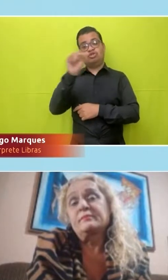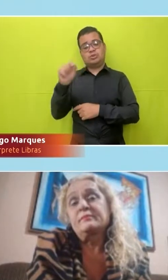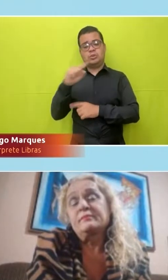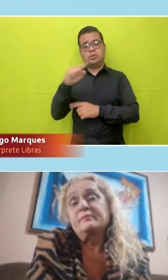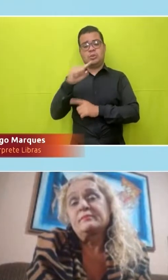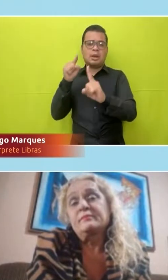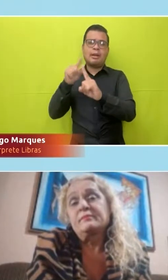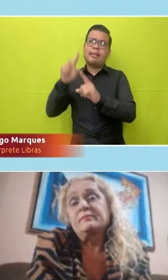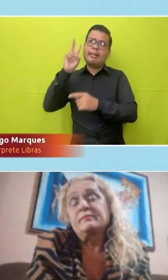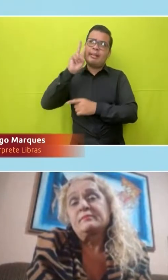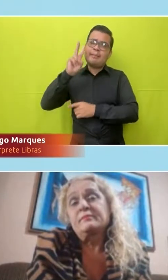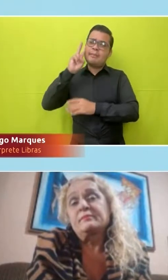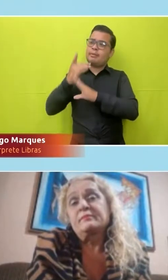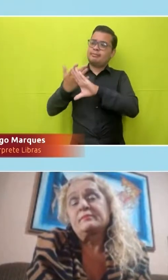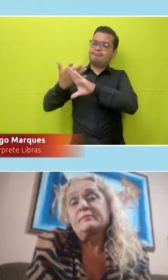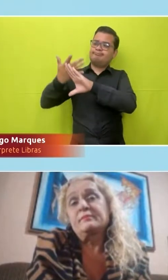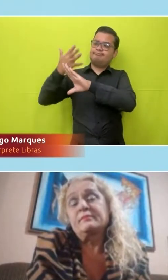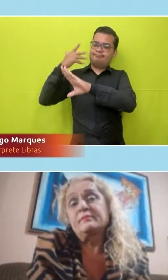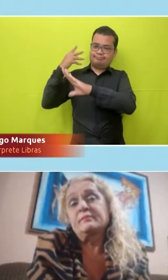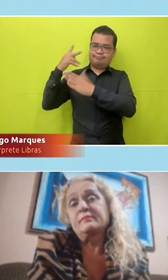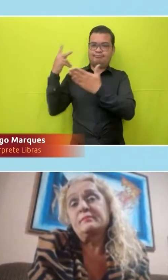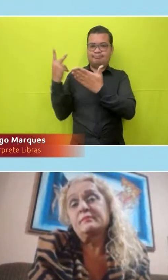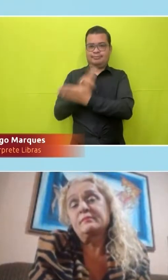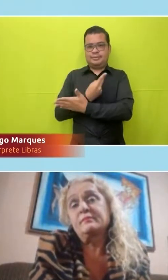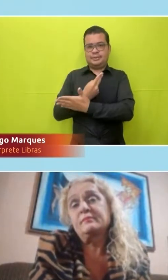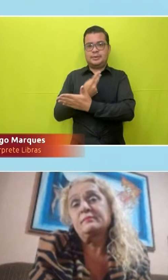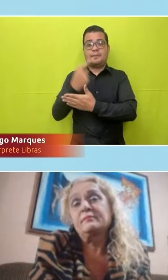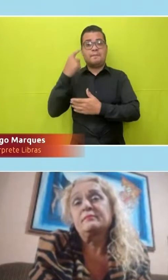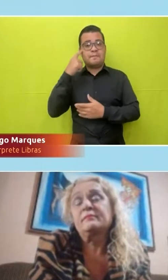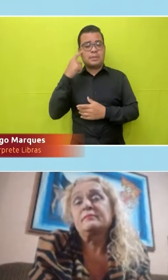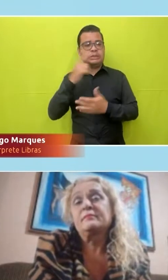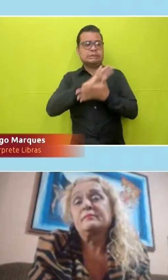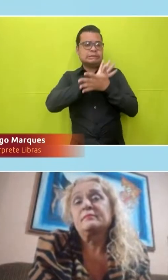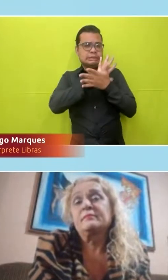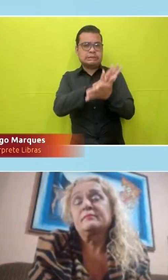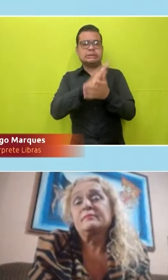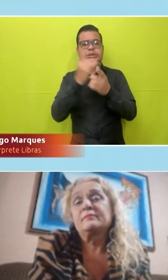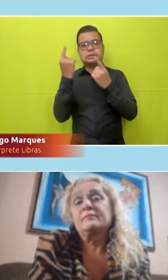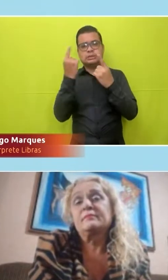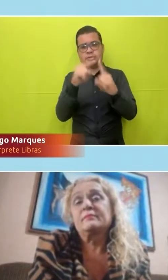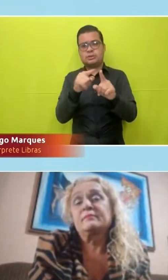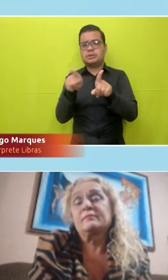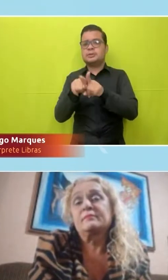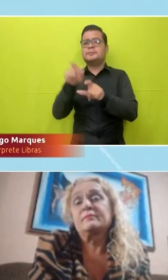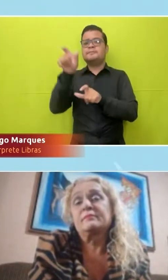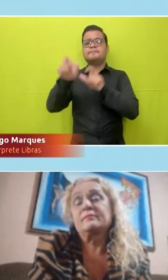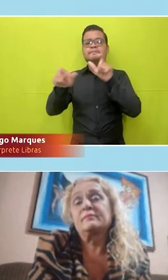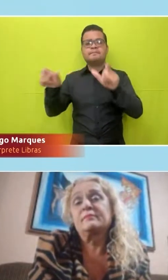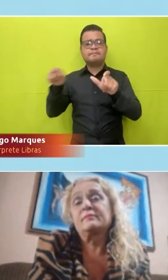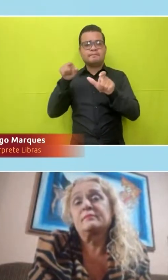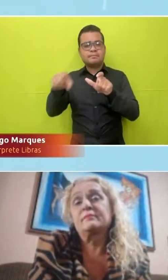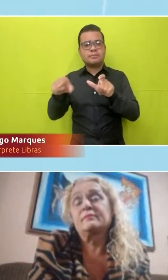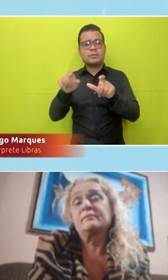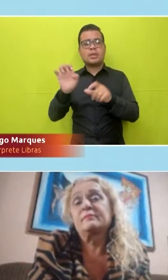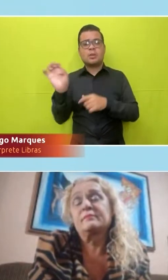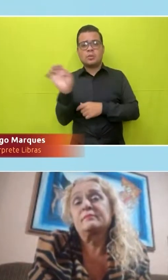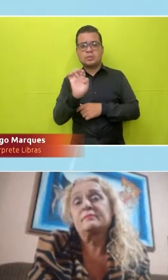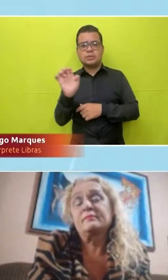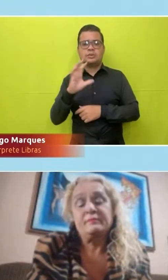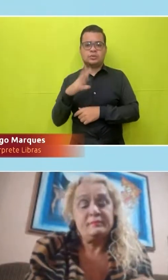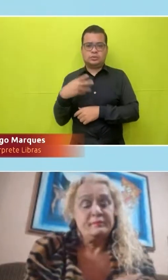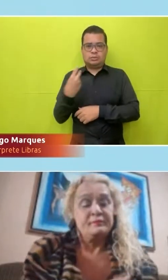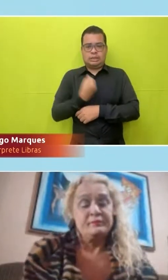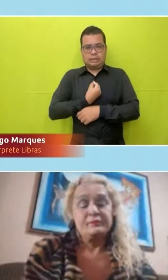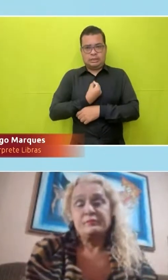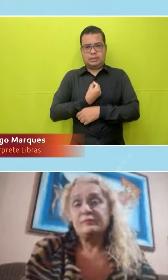né? Quer dizer que é para a gente pensar sobre o combate à discriminação, a situação das pessoas homossexuais, trans no